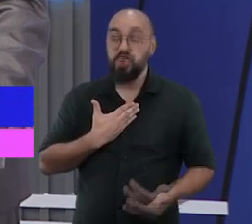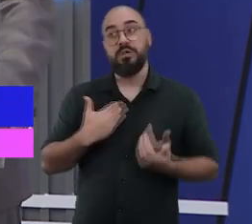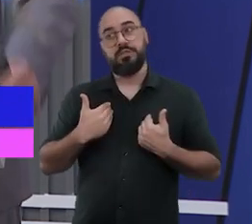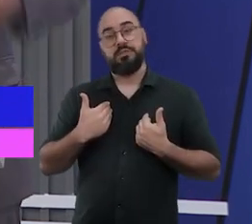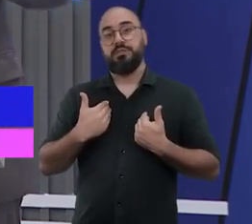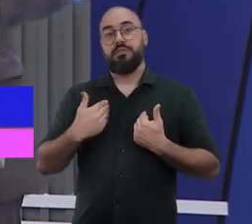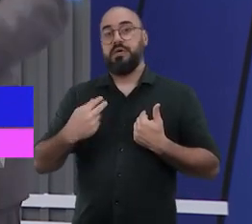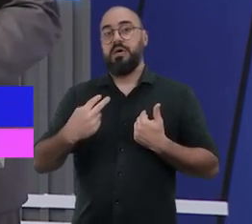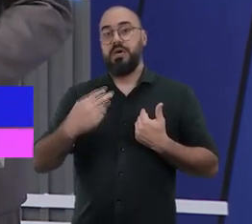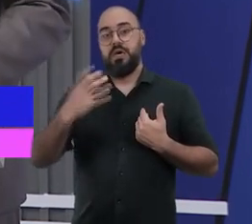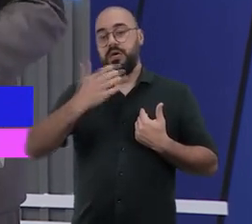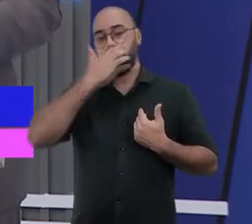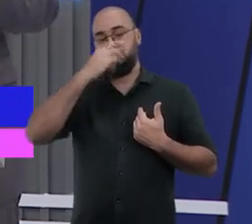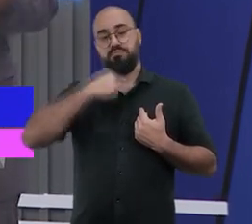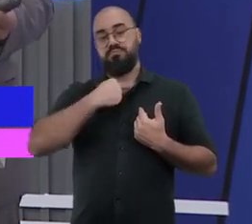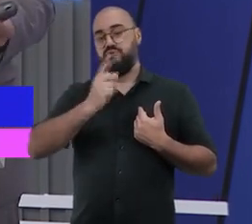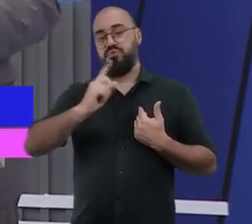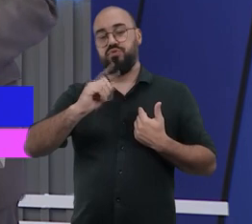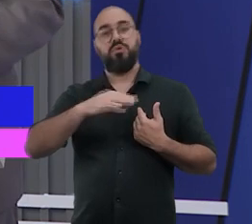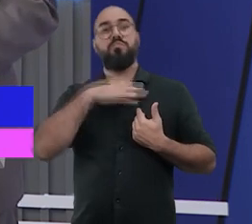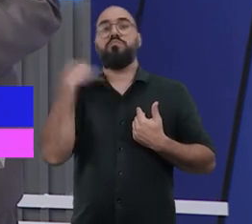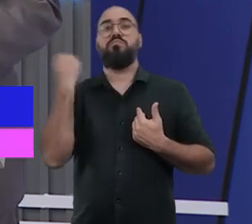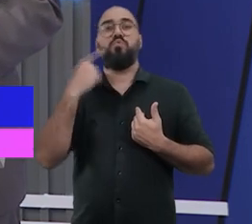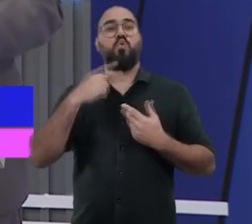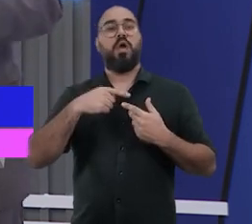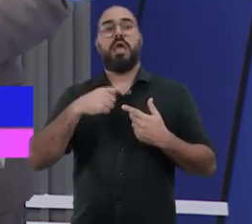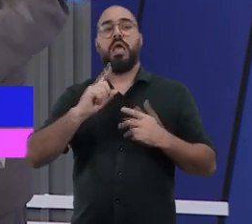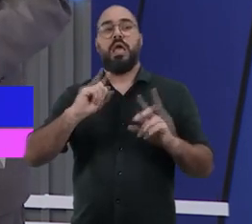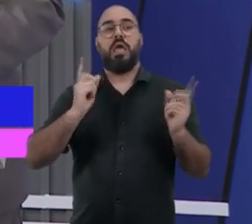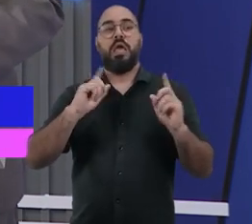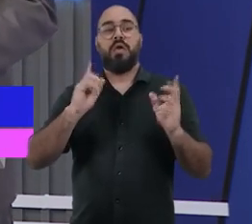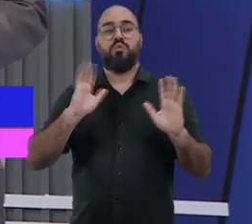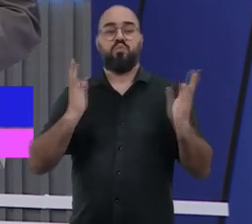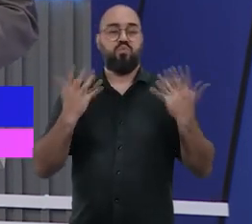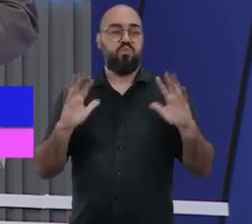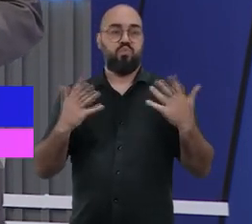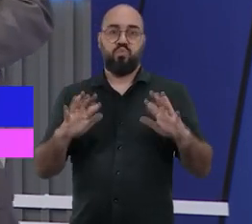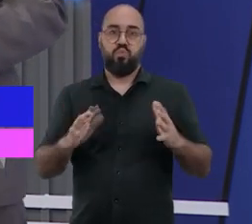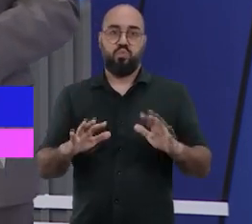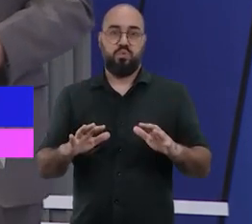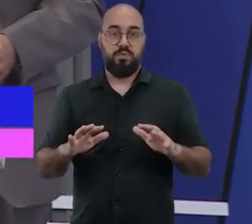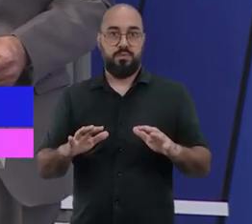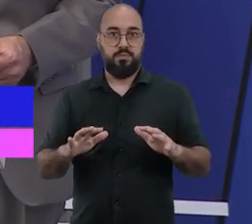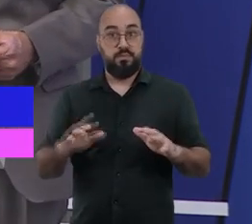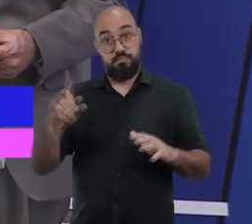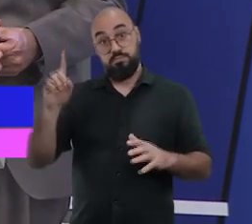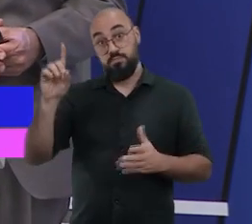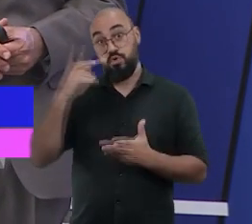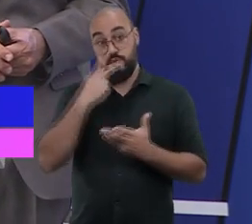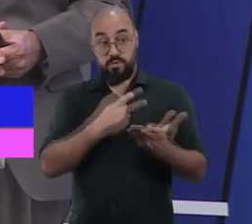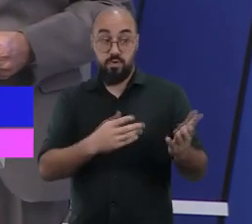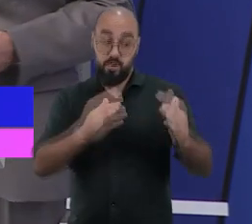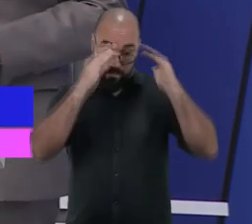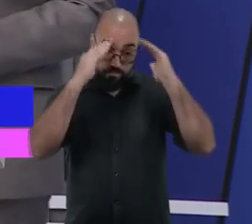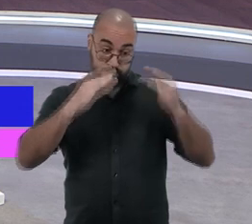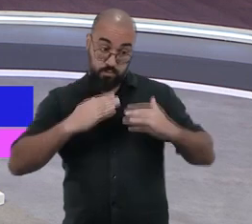morrer. Vocês permanecerão para sempre ao lado do Senhor. Era isso que Deus estava dizendo.